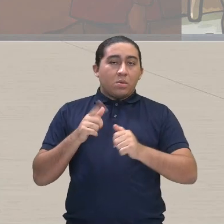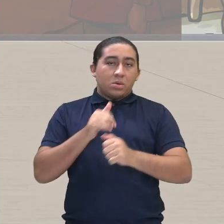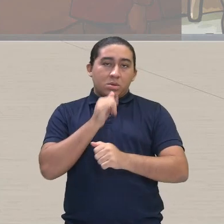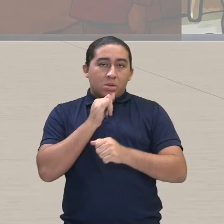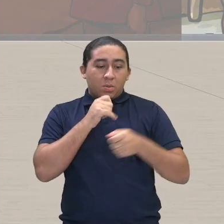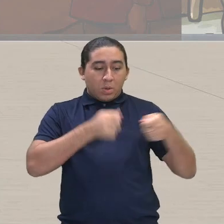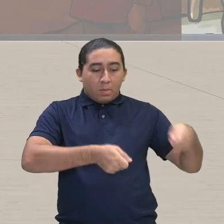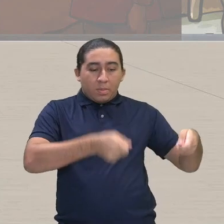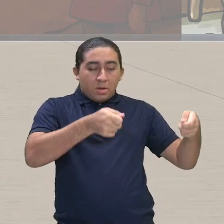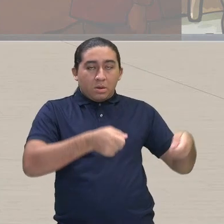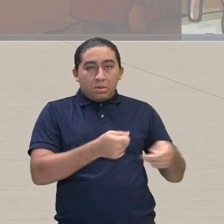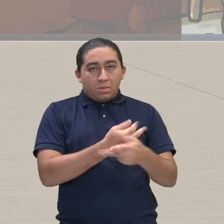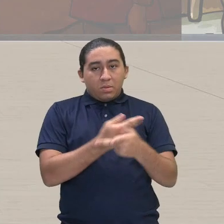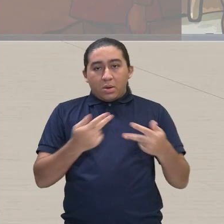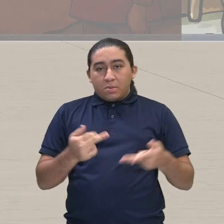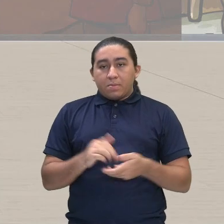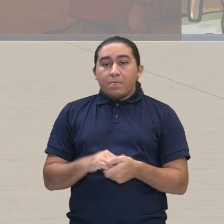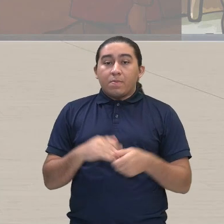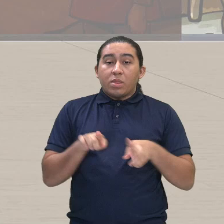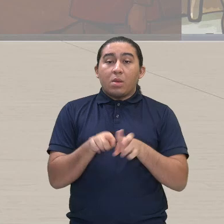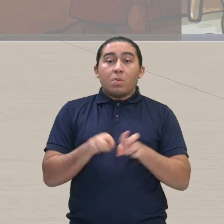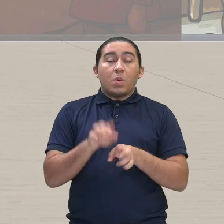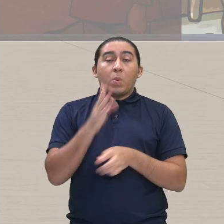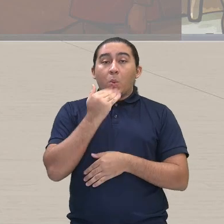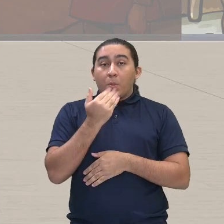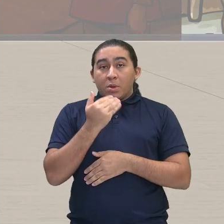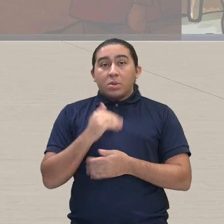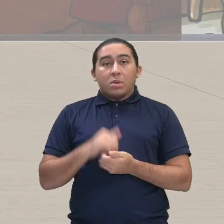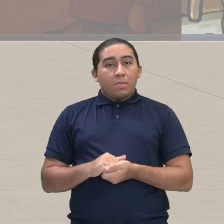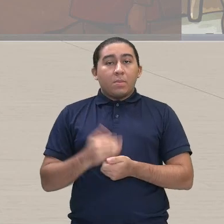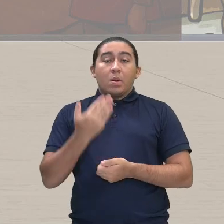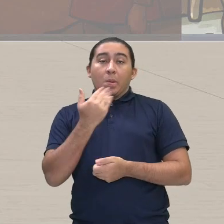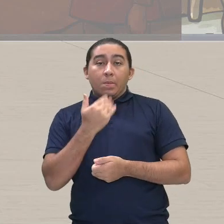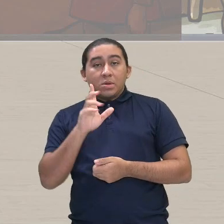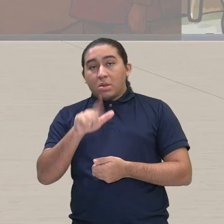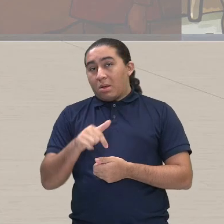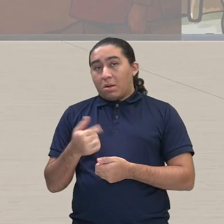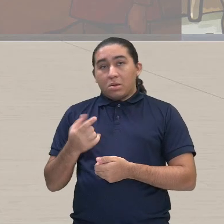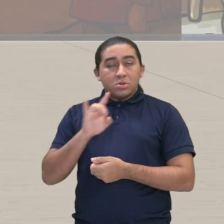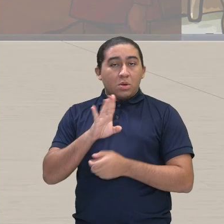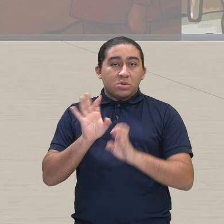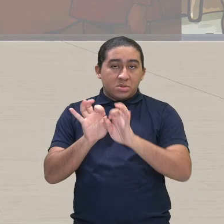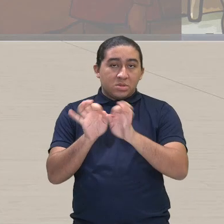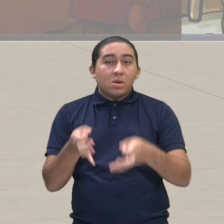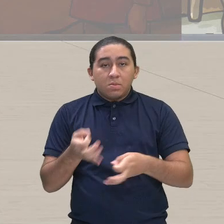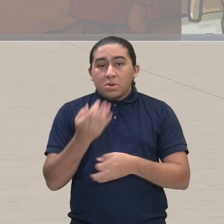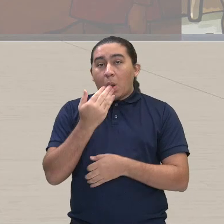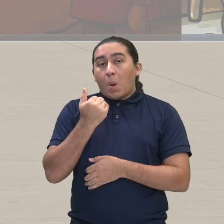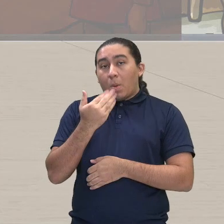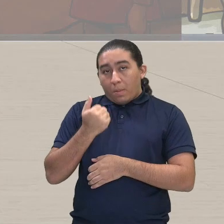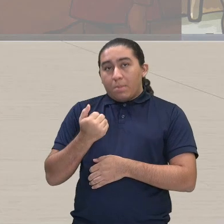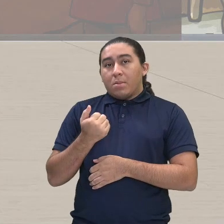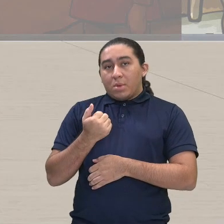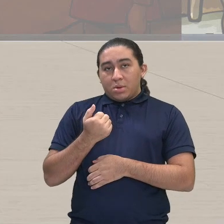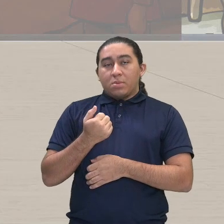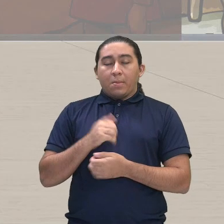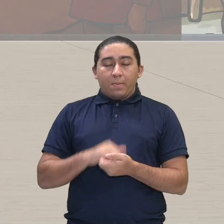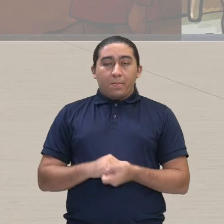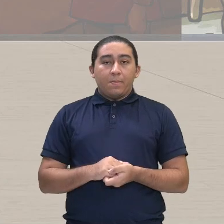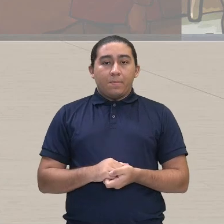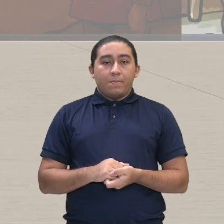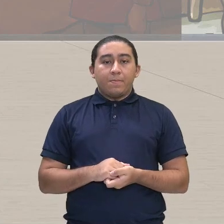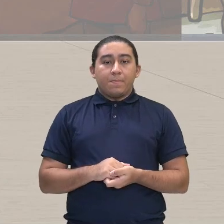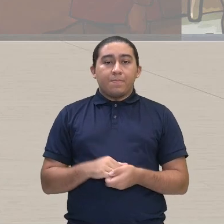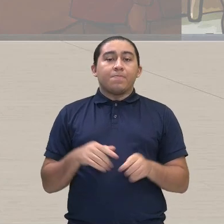os alimentos, que eram utilizados, claro, né? A gente sabe para que serve um alimento, que é para nutrir o corpo, para se alimentar.